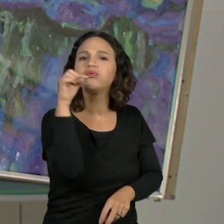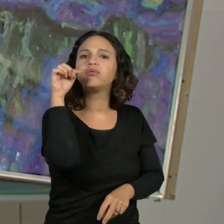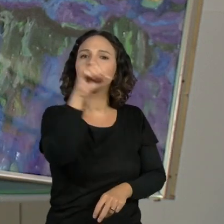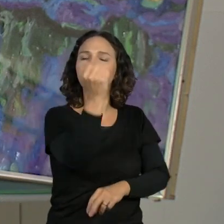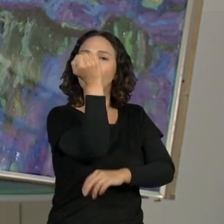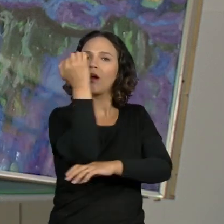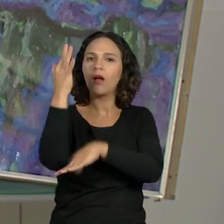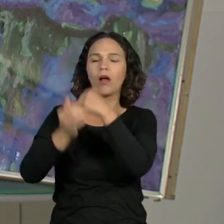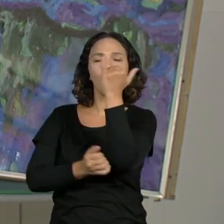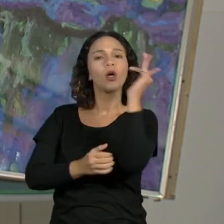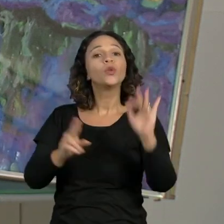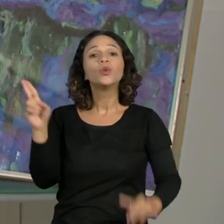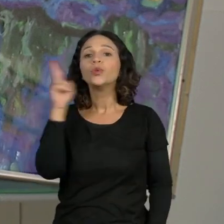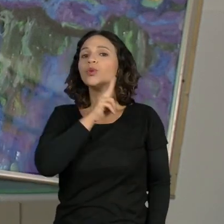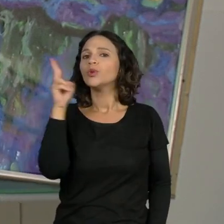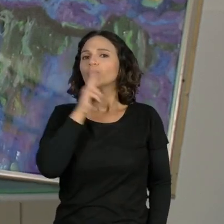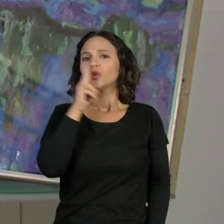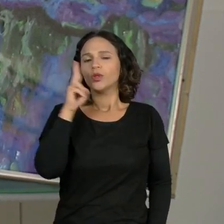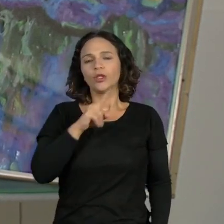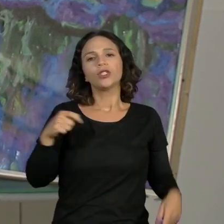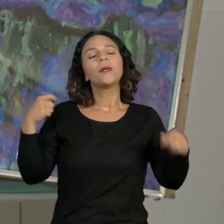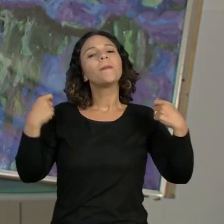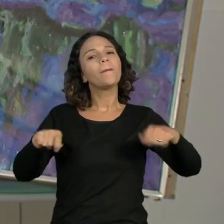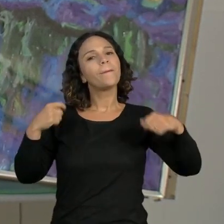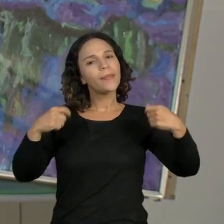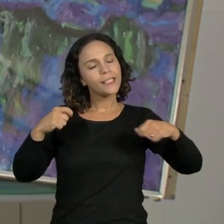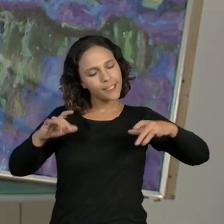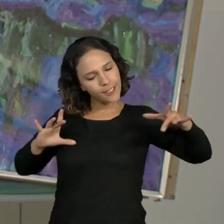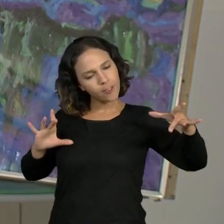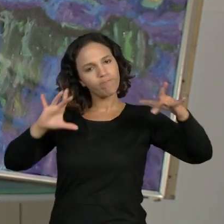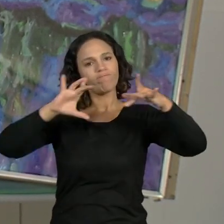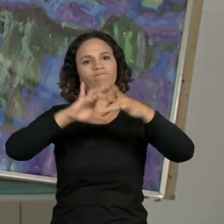essa urgência que a gente tem de se reconectar com a